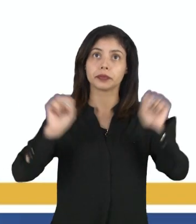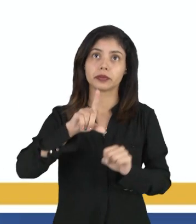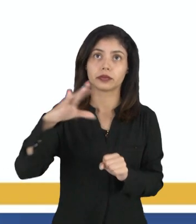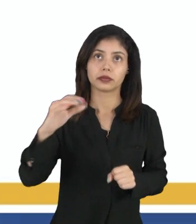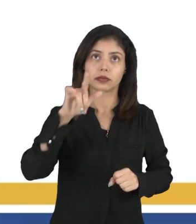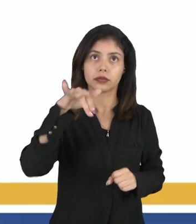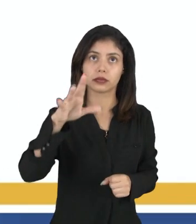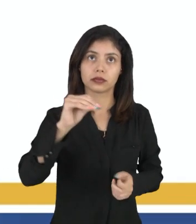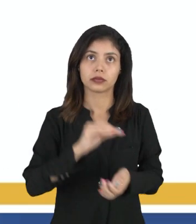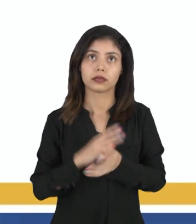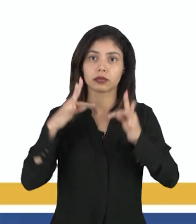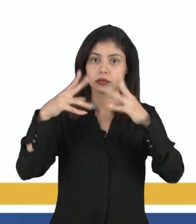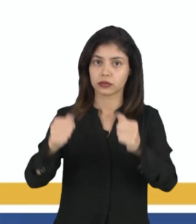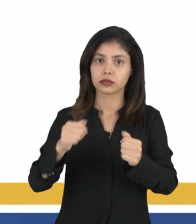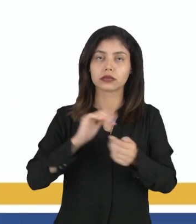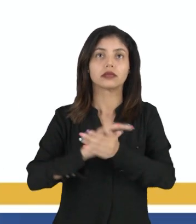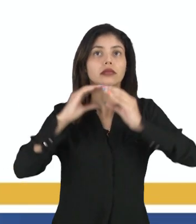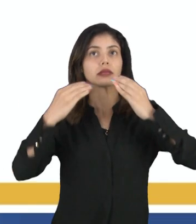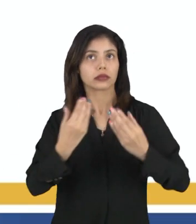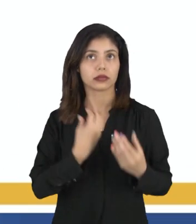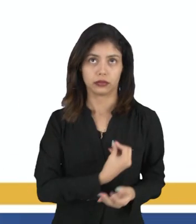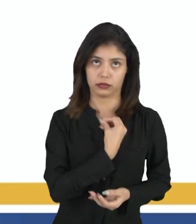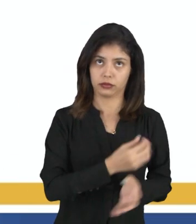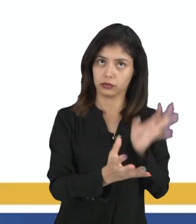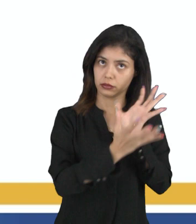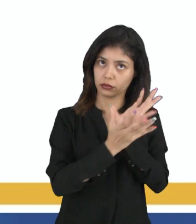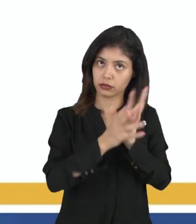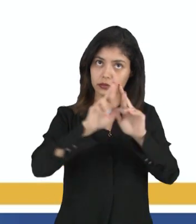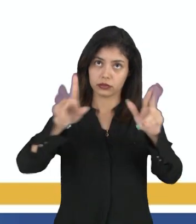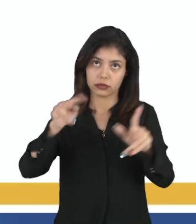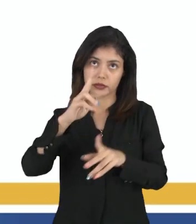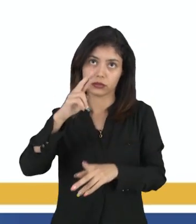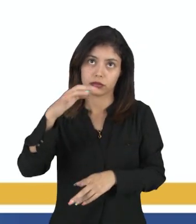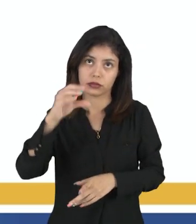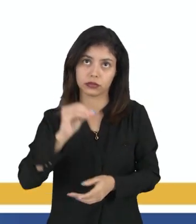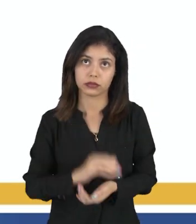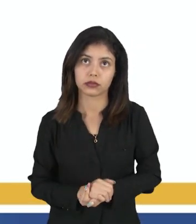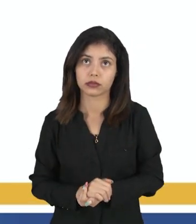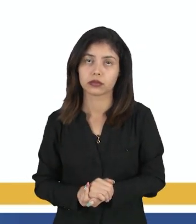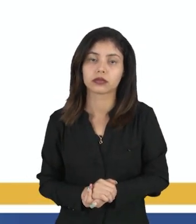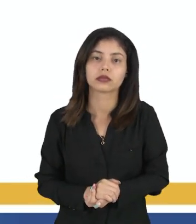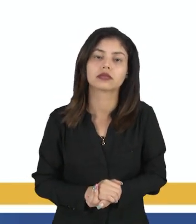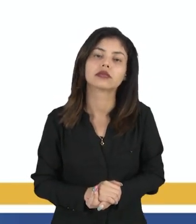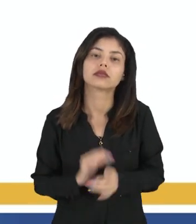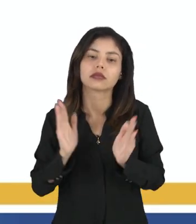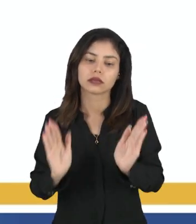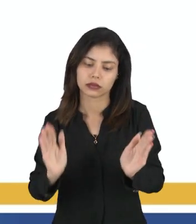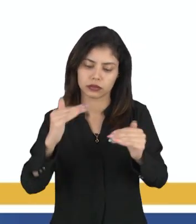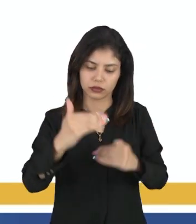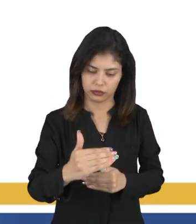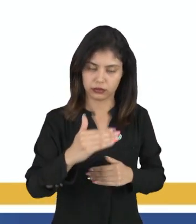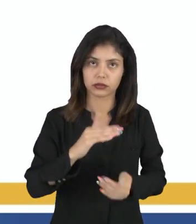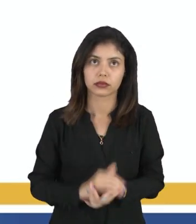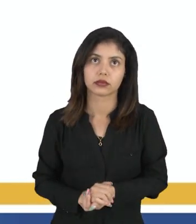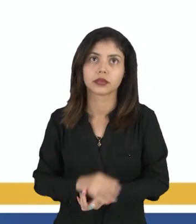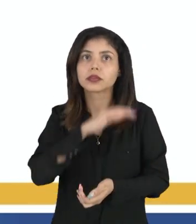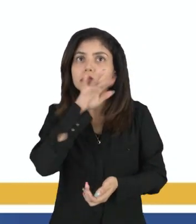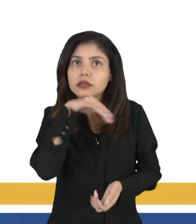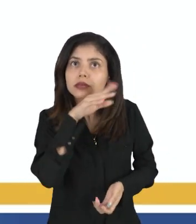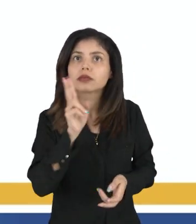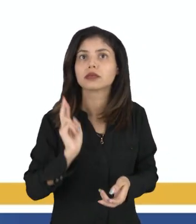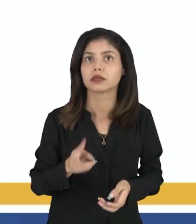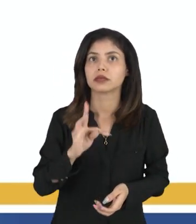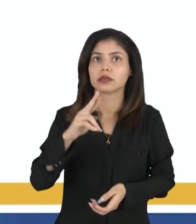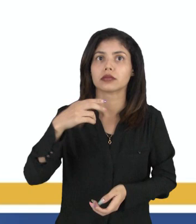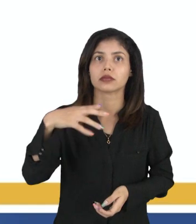de classificação de Linneu, todos os seres vivos são agrupados em diferentes táxons, tá? Ou caixinhas. Animais no